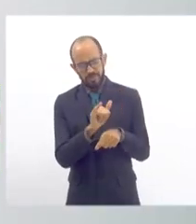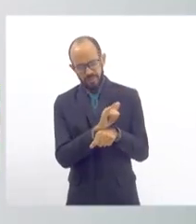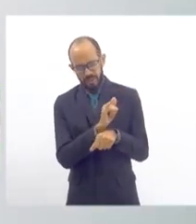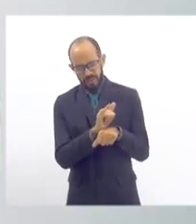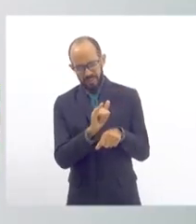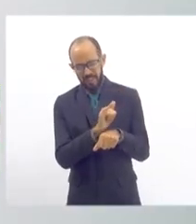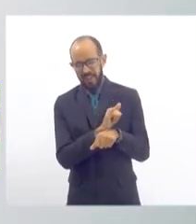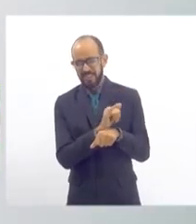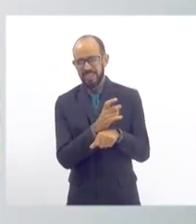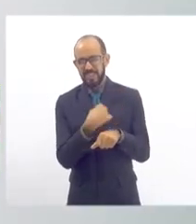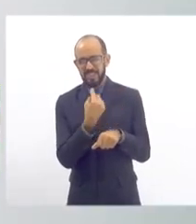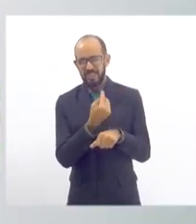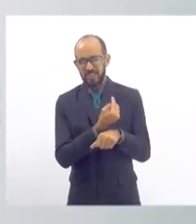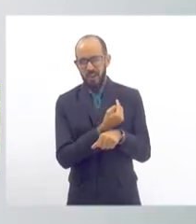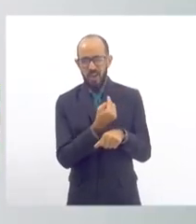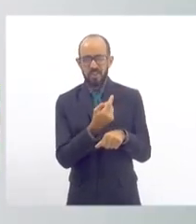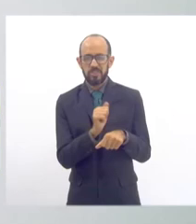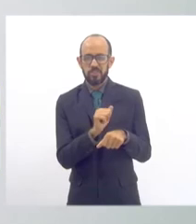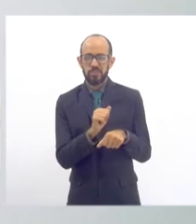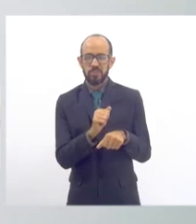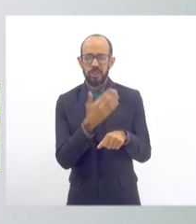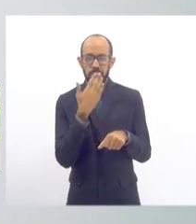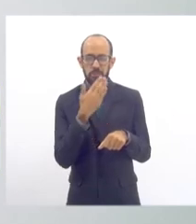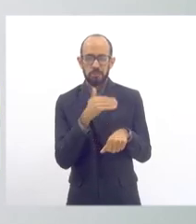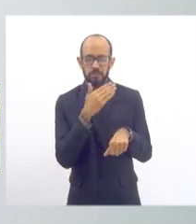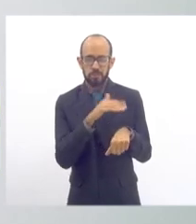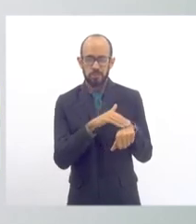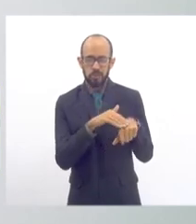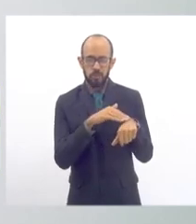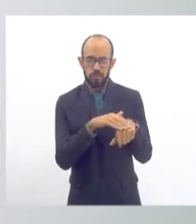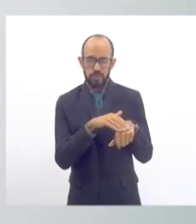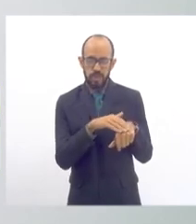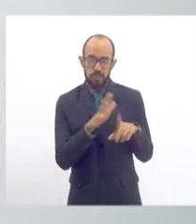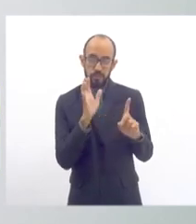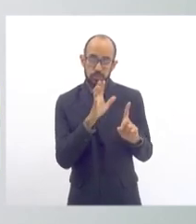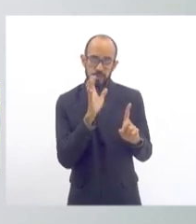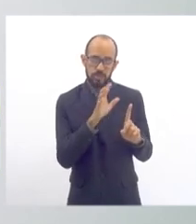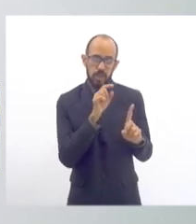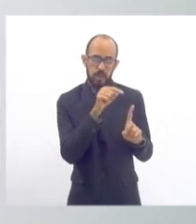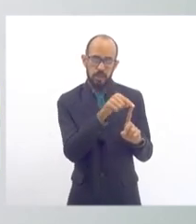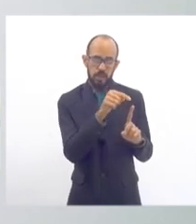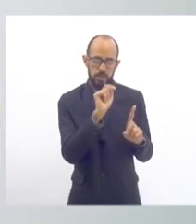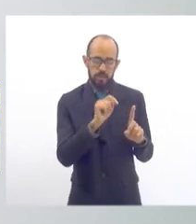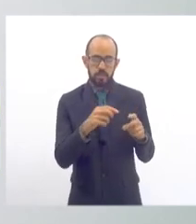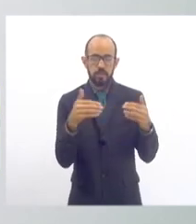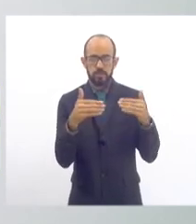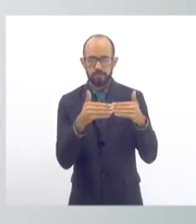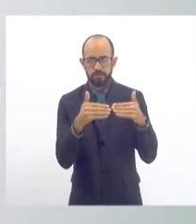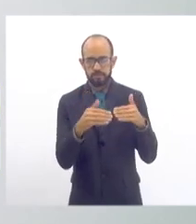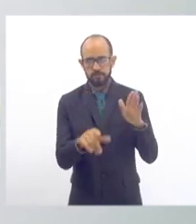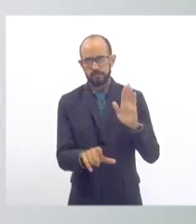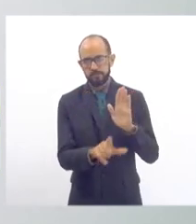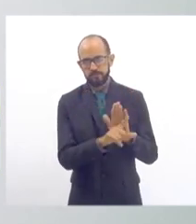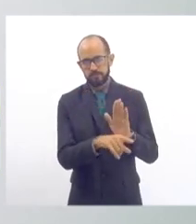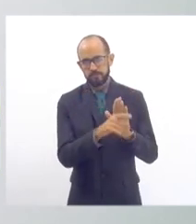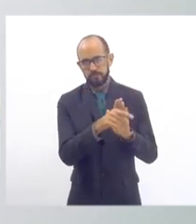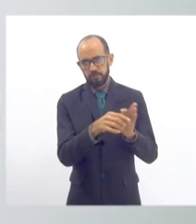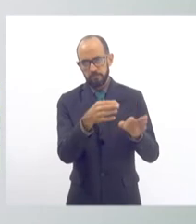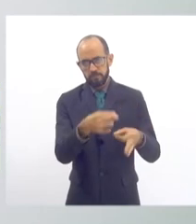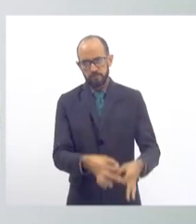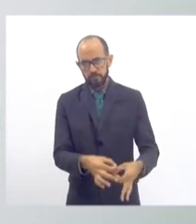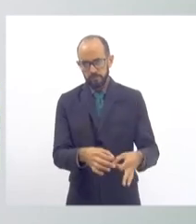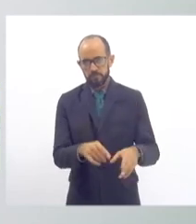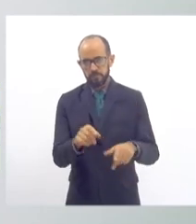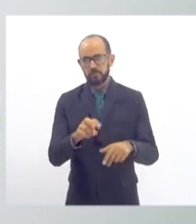o nosso instrumento de representante para poder conversá-lo e convencê-lo da legitimidade e da justiça que